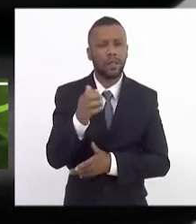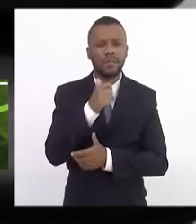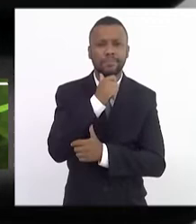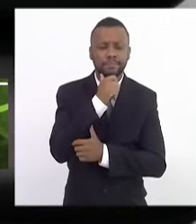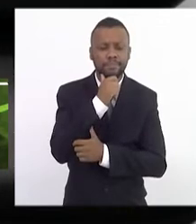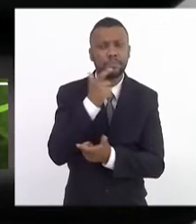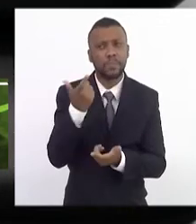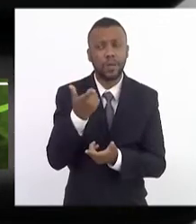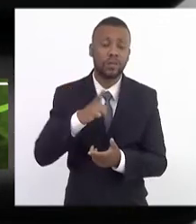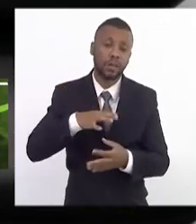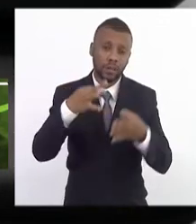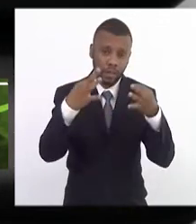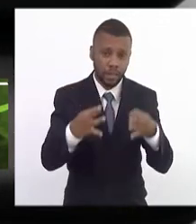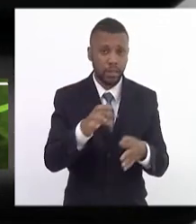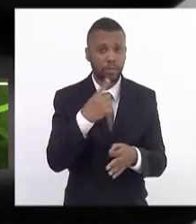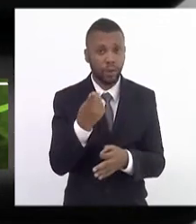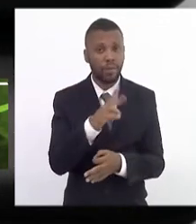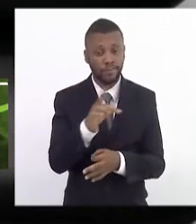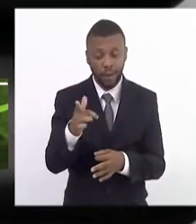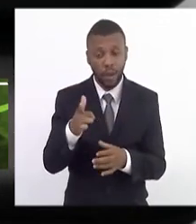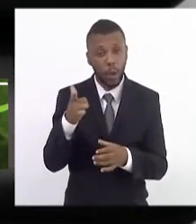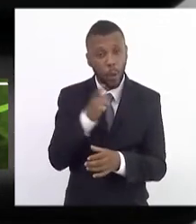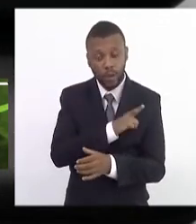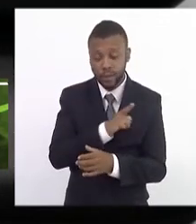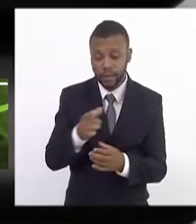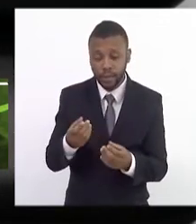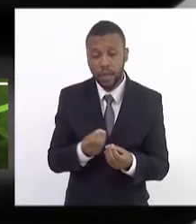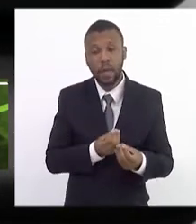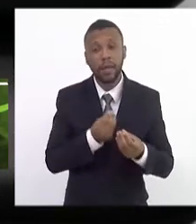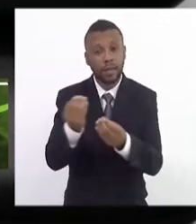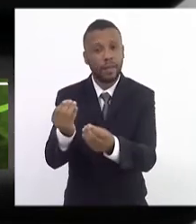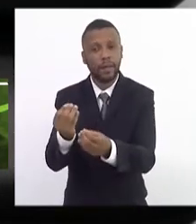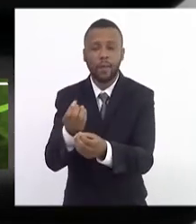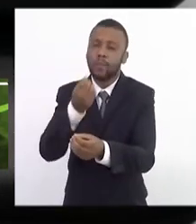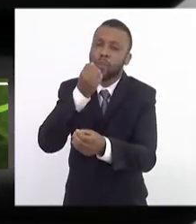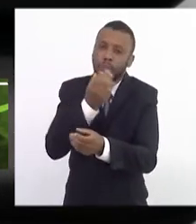faremos aí uma entrega muito positiva ao longo